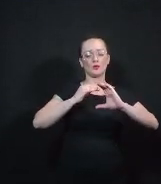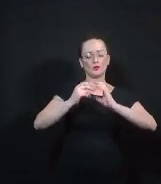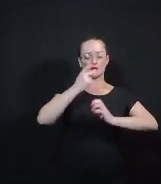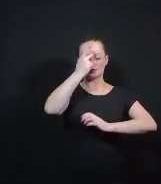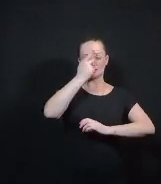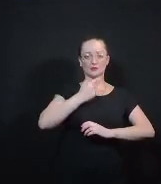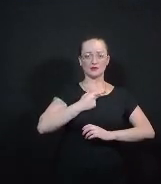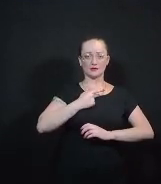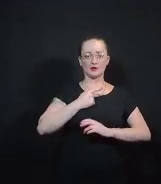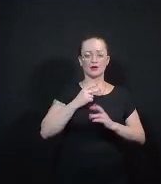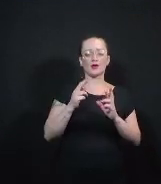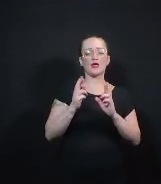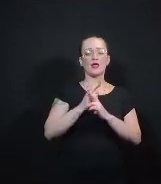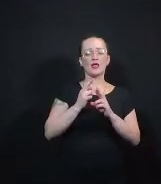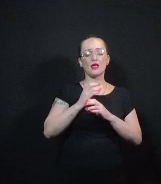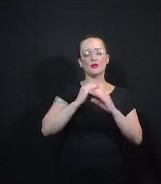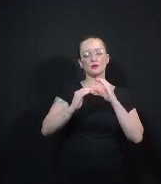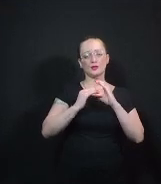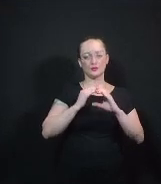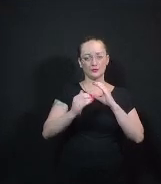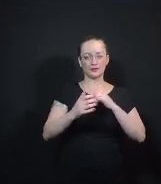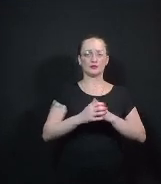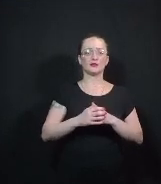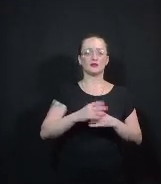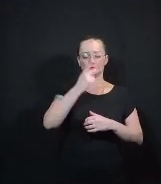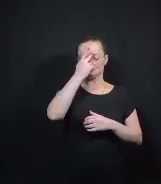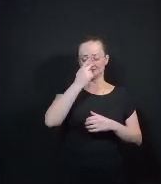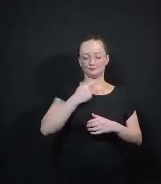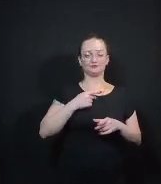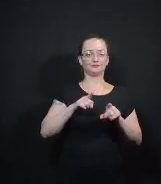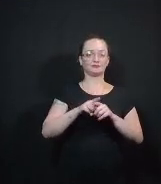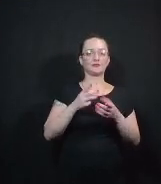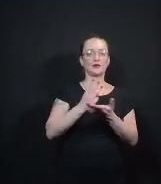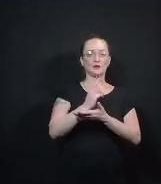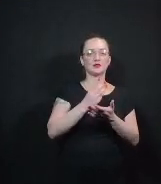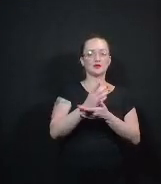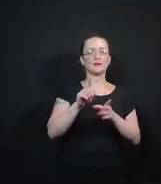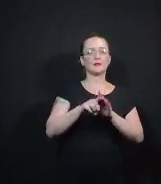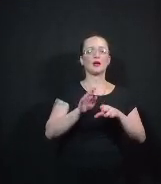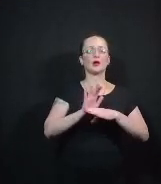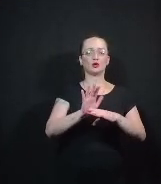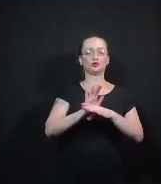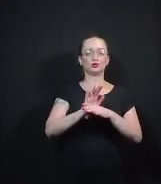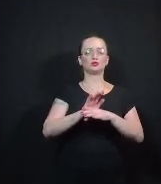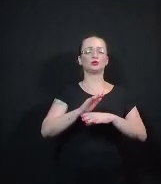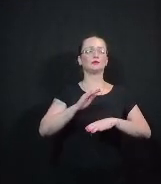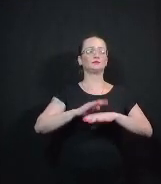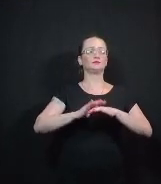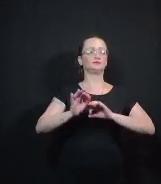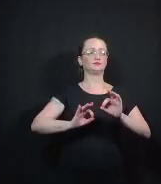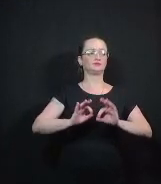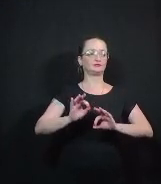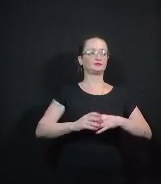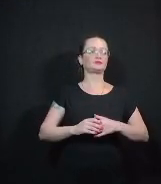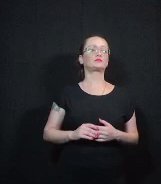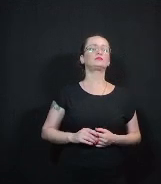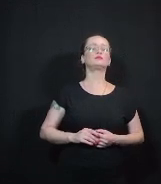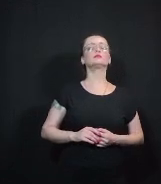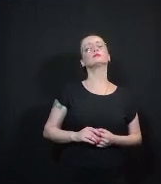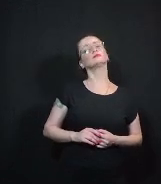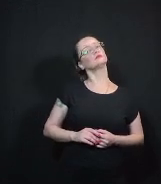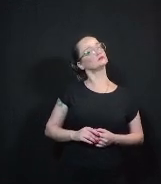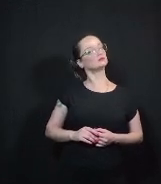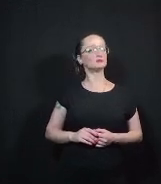pessoal, redes de comunicação interpessoal, como WhatsApp, ajudam a montar o problema. O problema que a gente